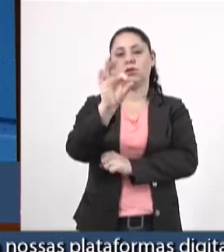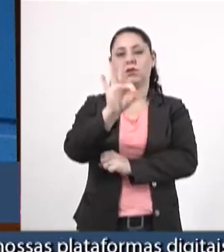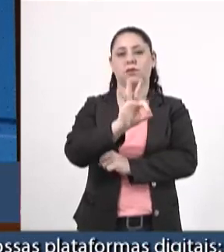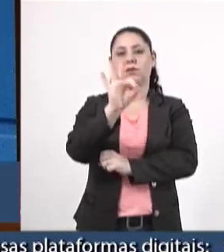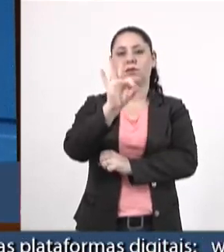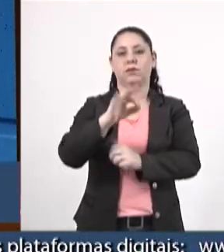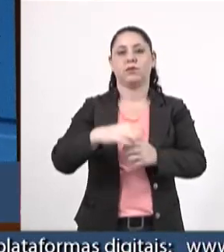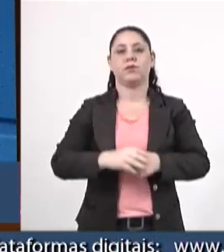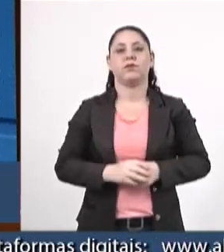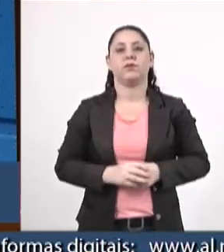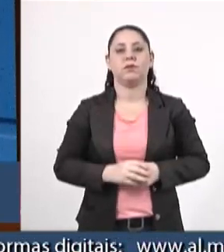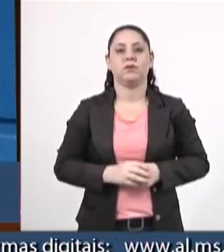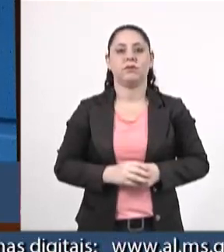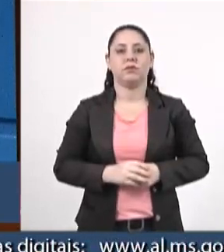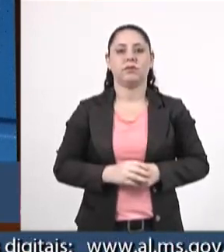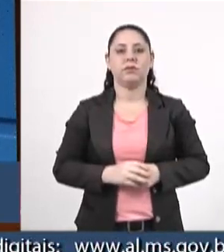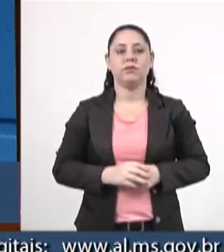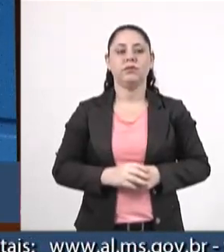53,19%.